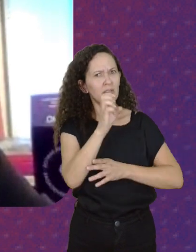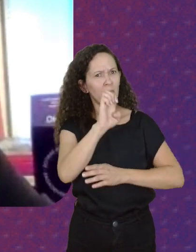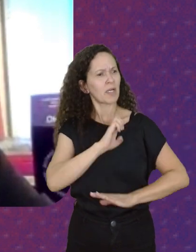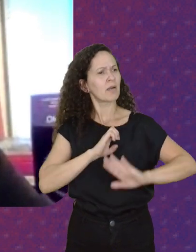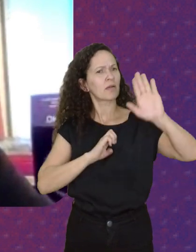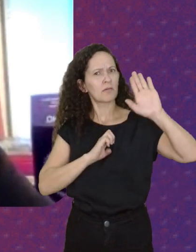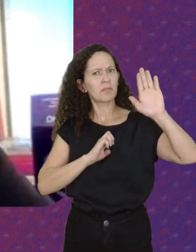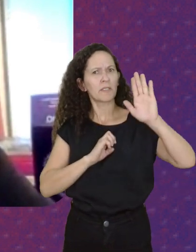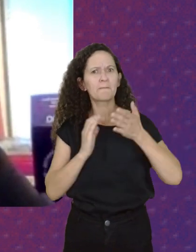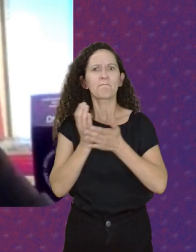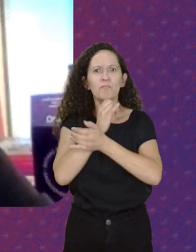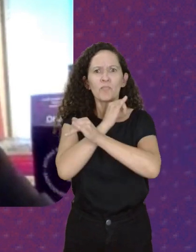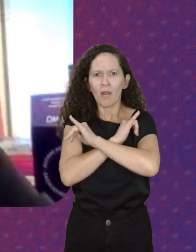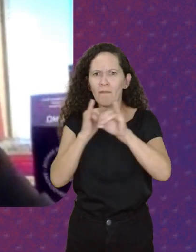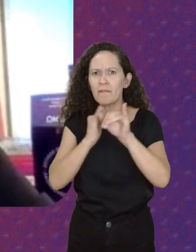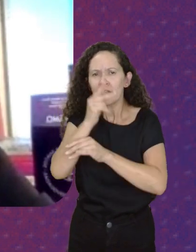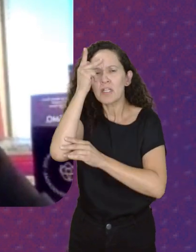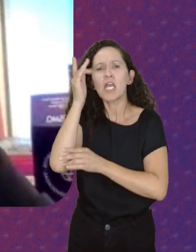alguma forma,